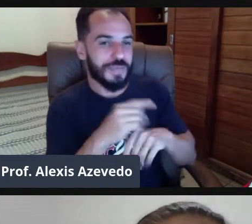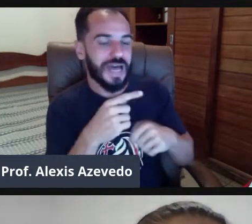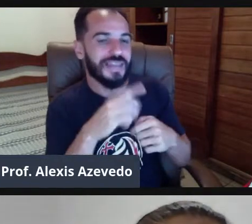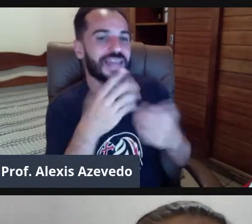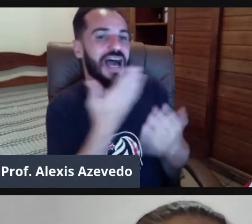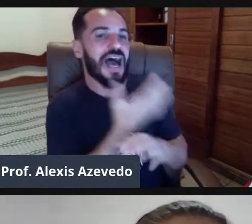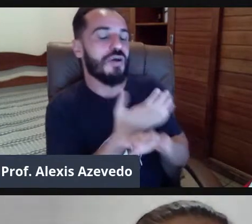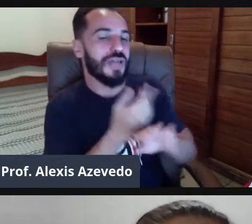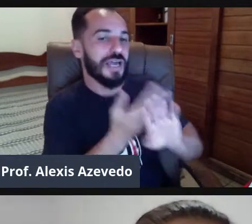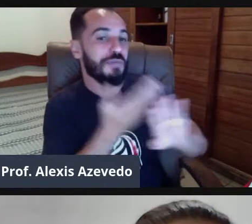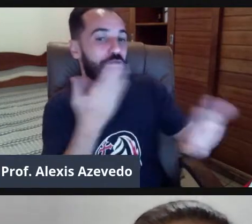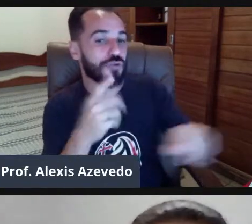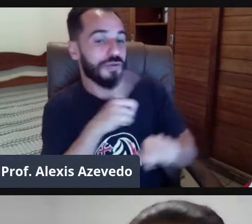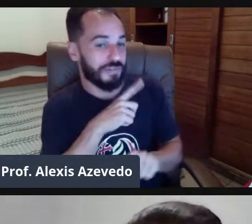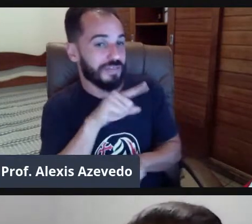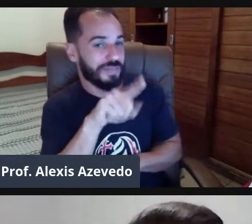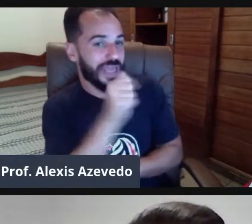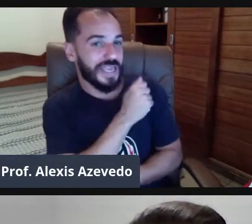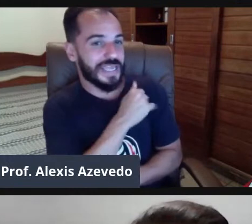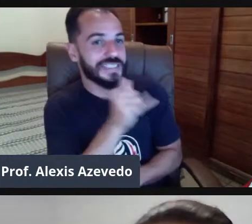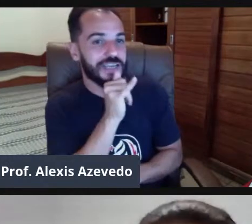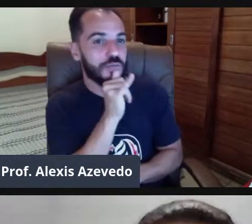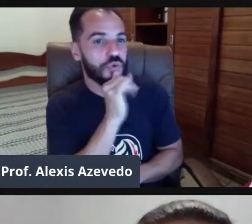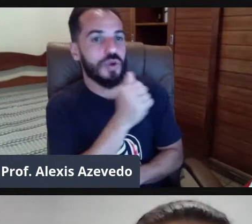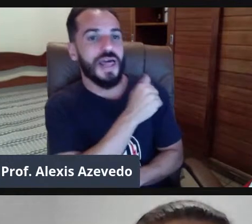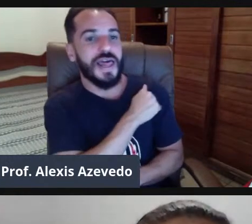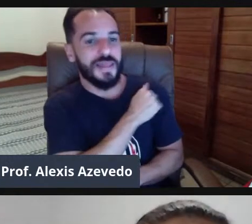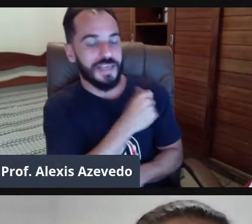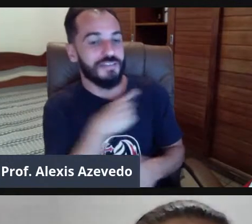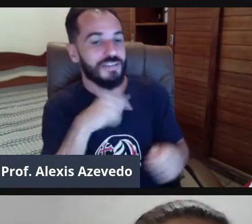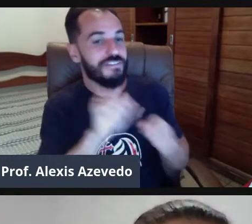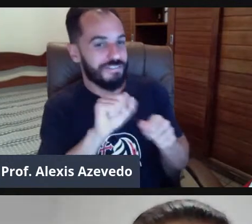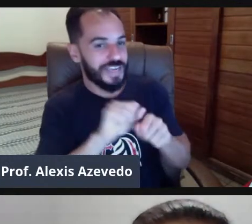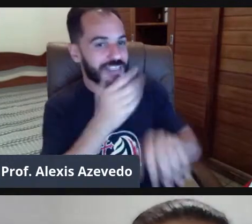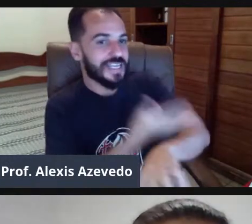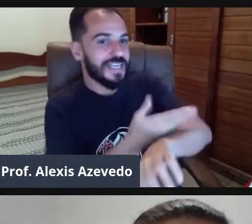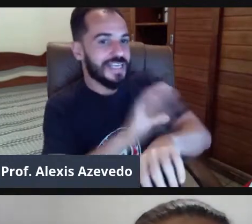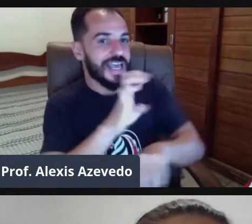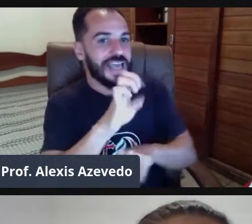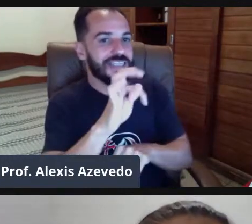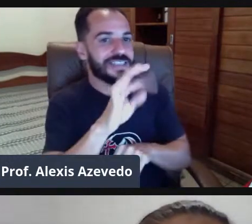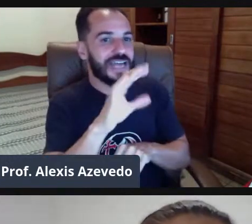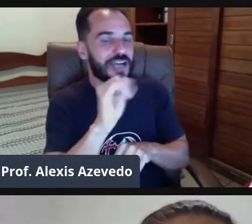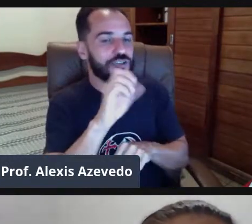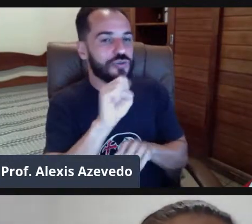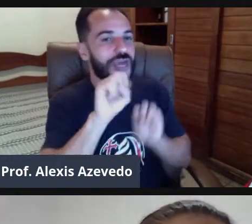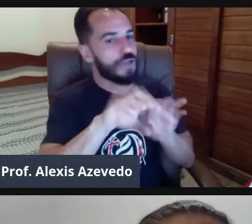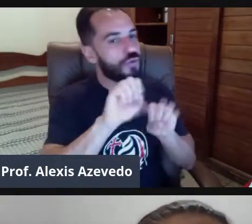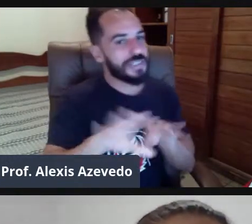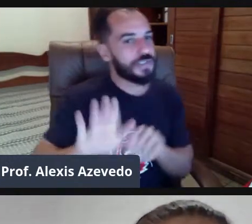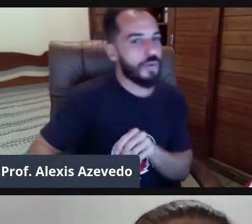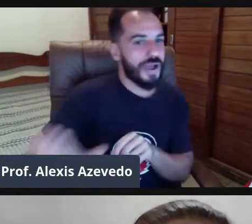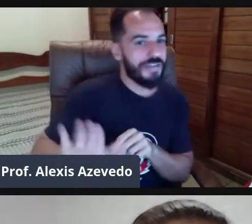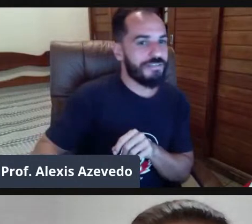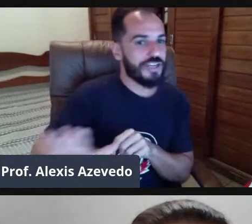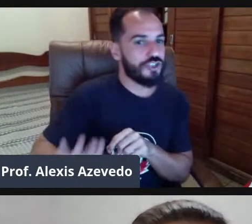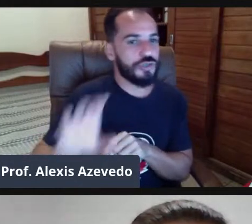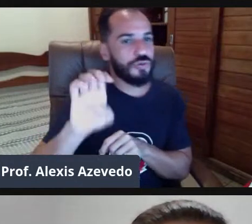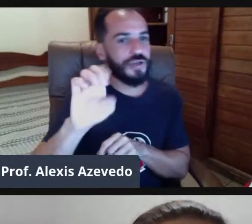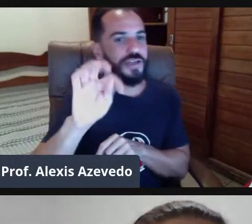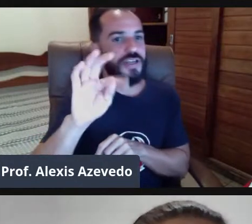gente tem um aluno que fez esse estágio na educação infantil, a gente tem aluno que fez